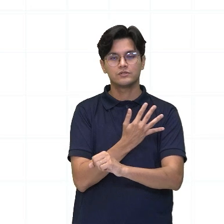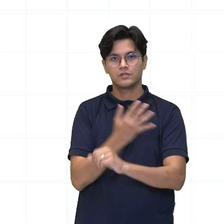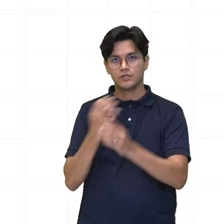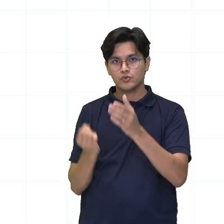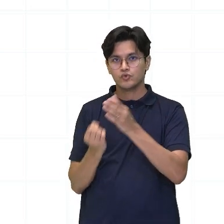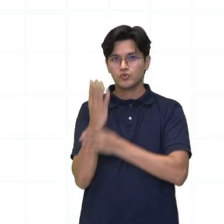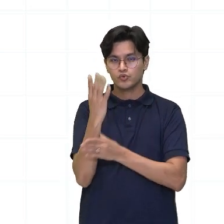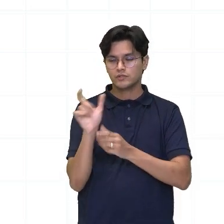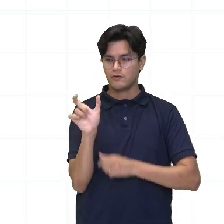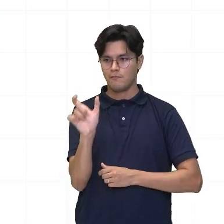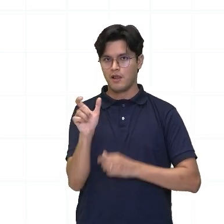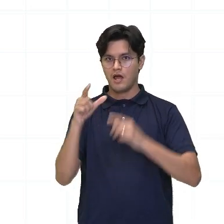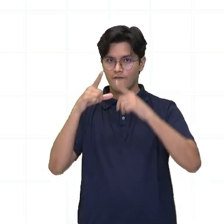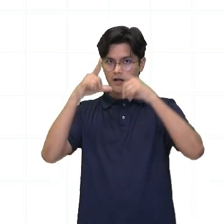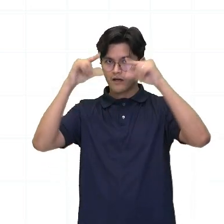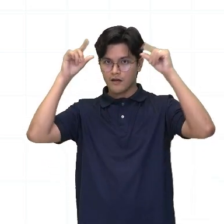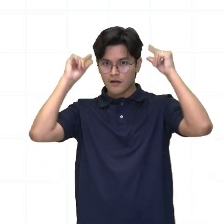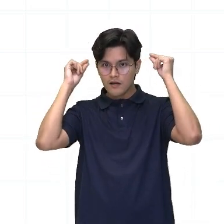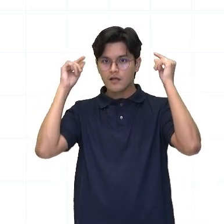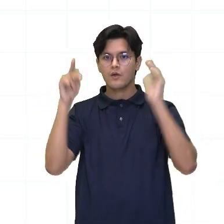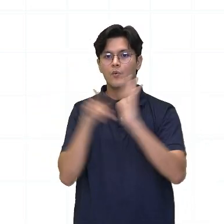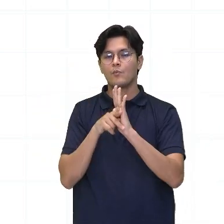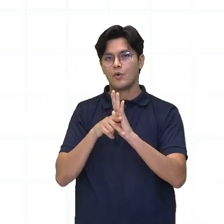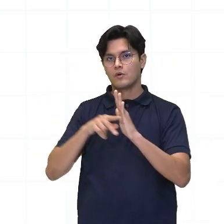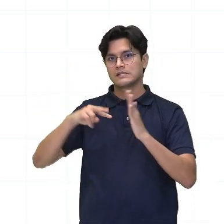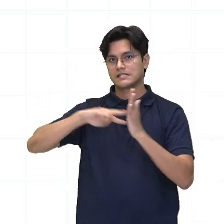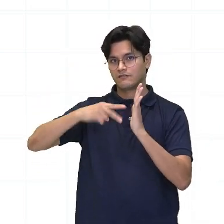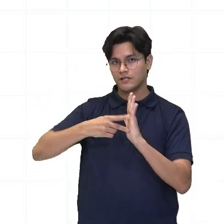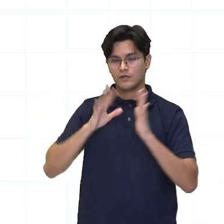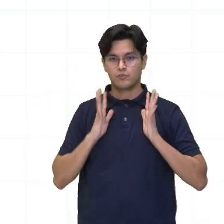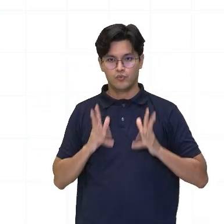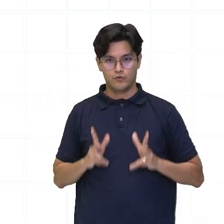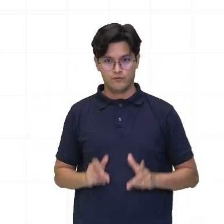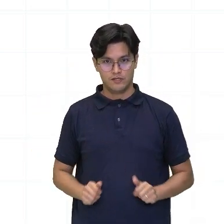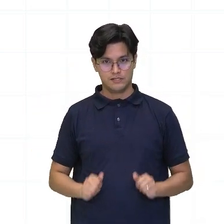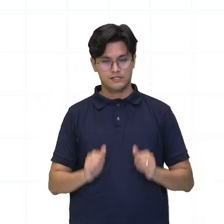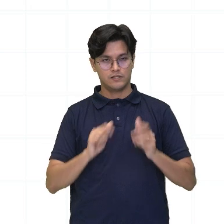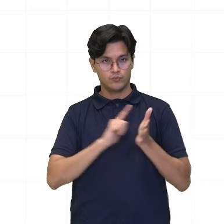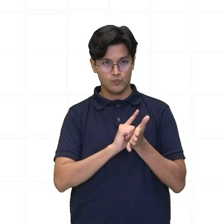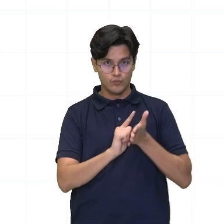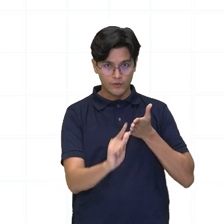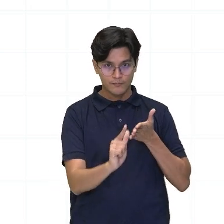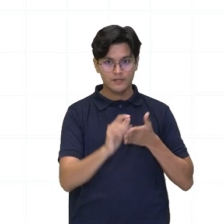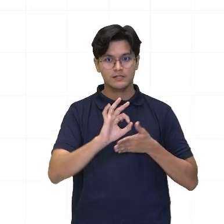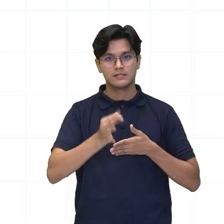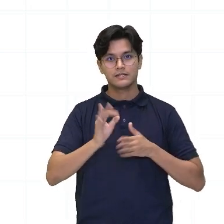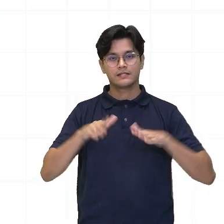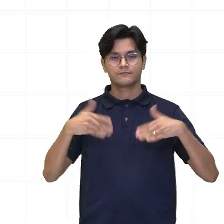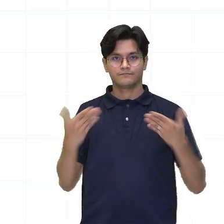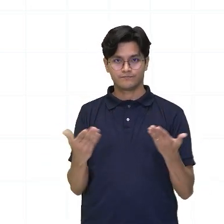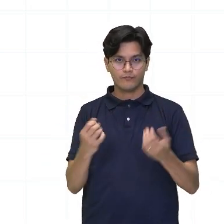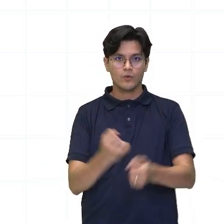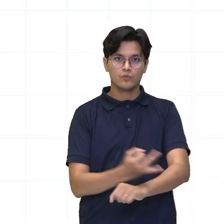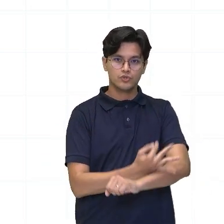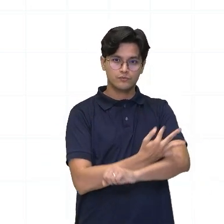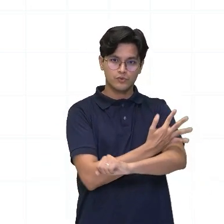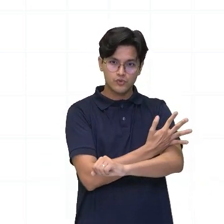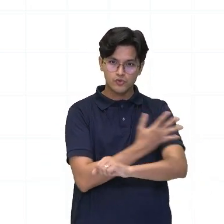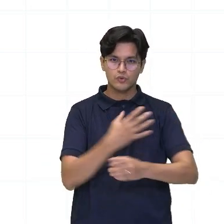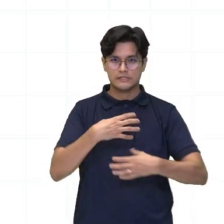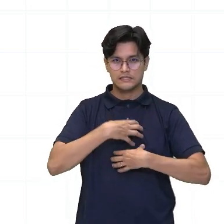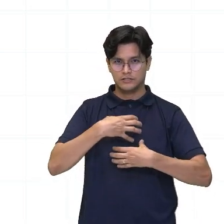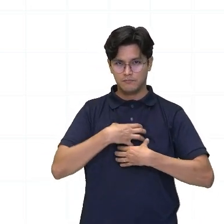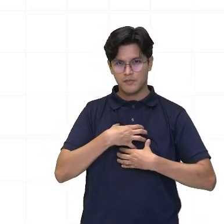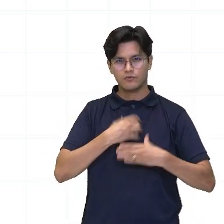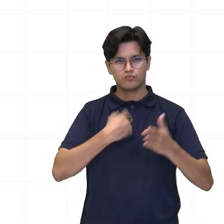significa purificação ou limpeza. Ela descreve a experiência de se livrar de emoções negativas e intensas